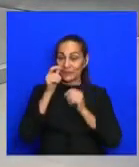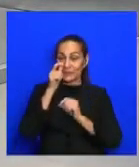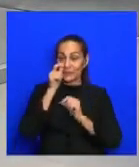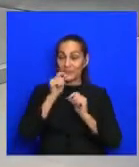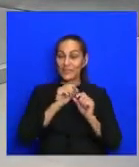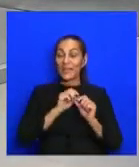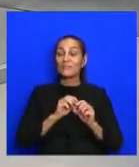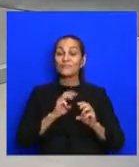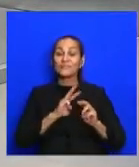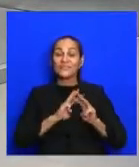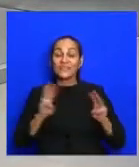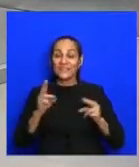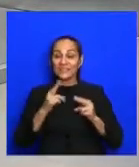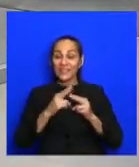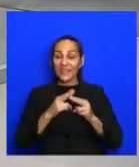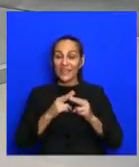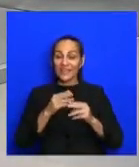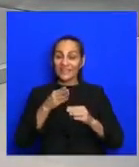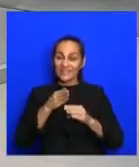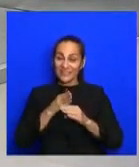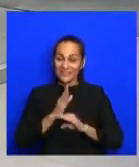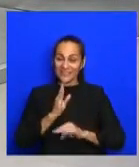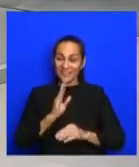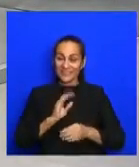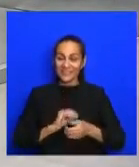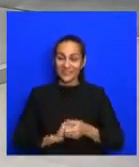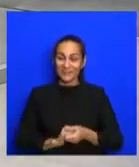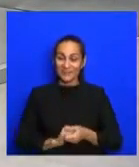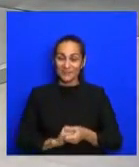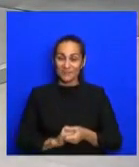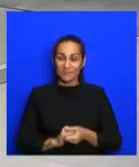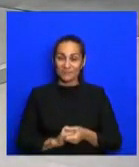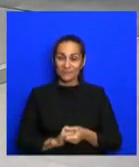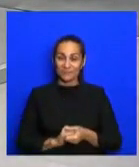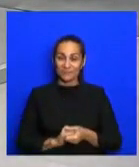fique atento à página da Caixa, loterias.caixa.gov.br.